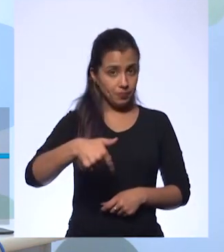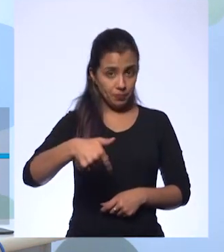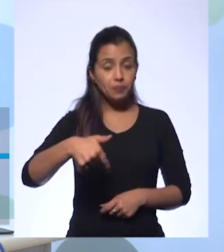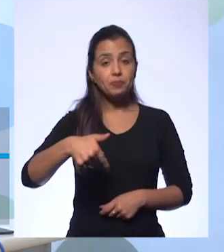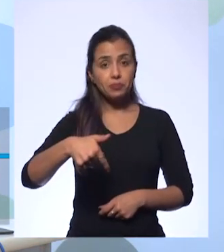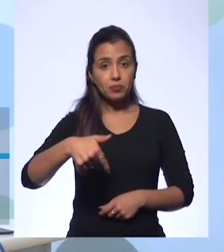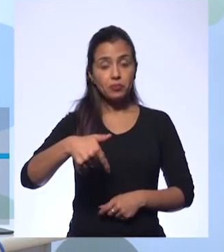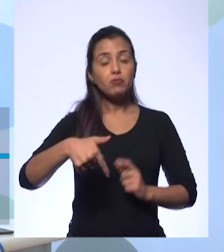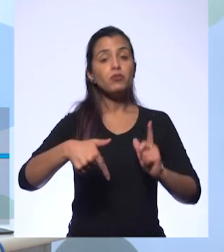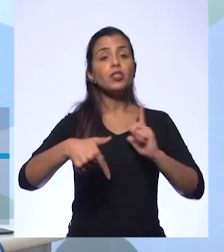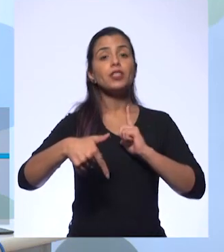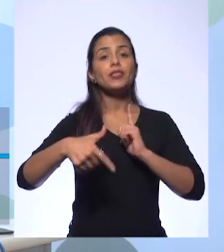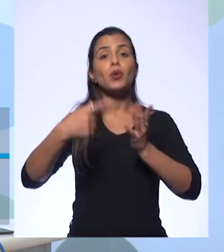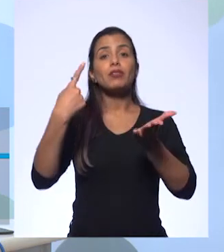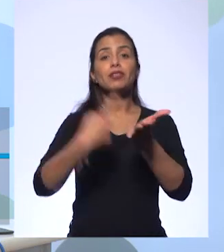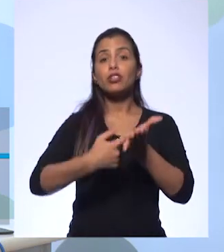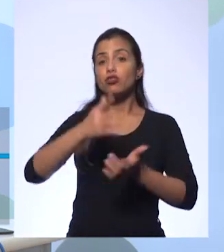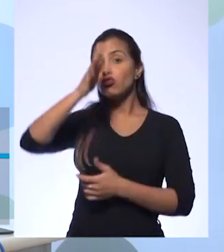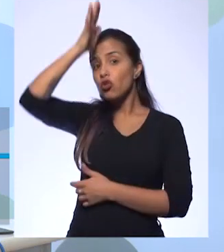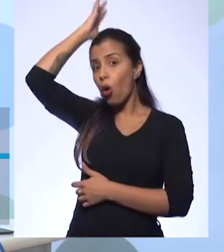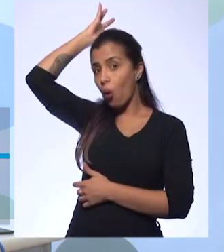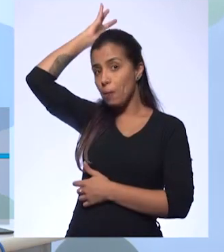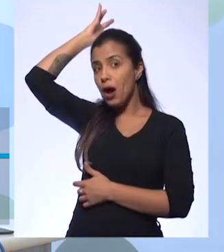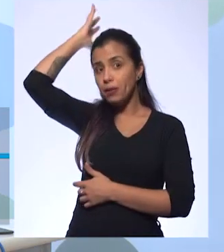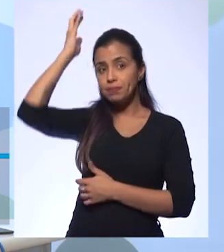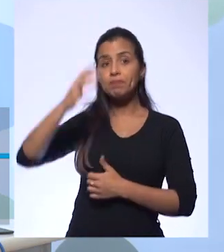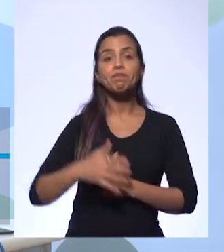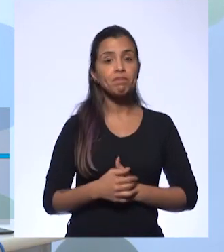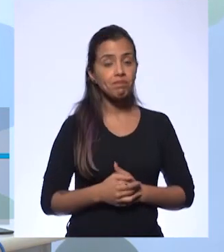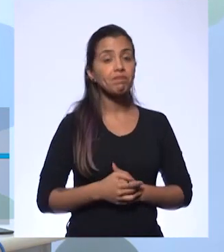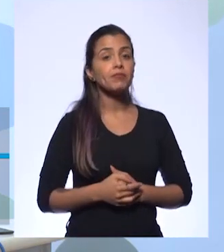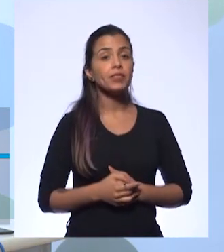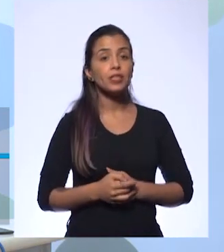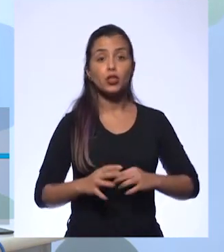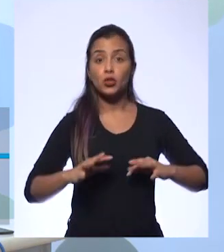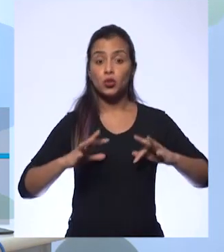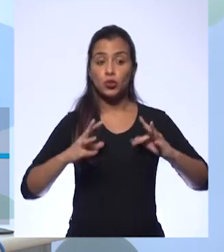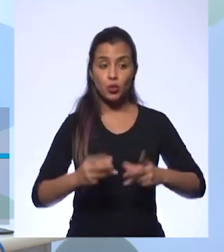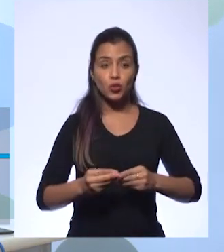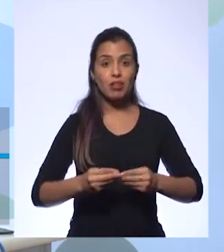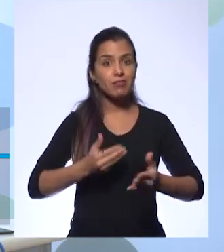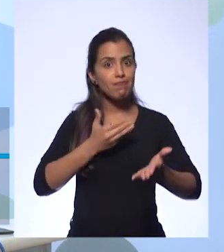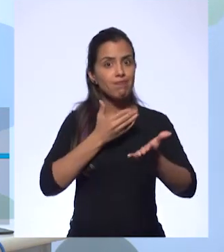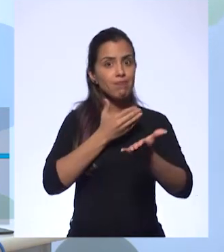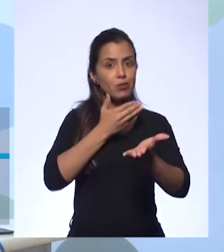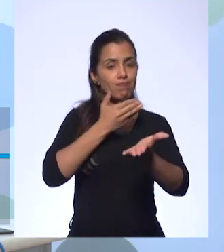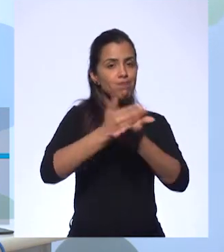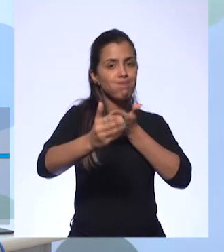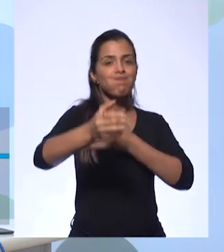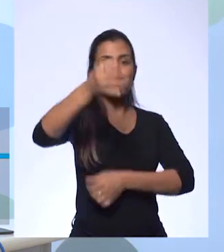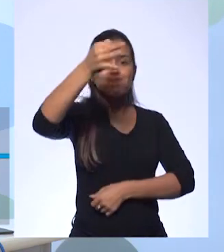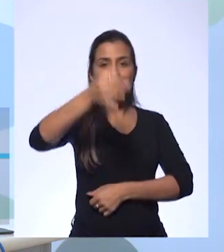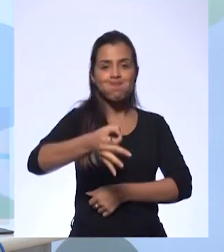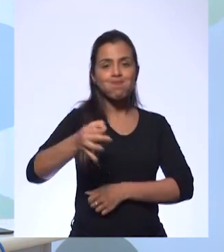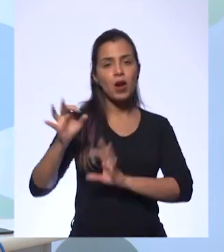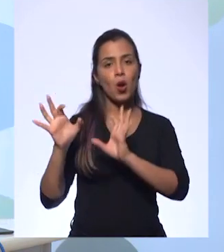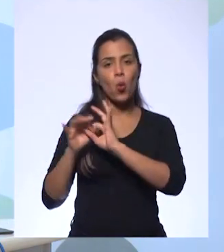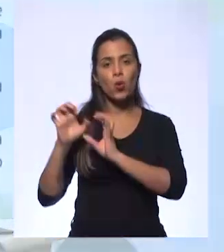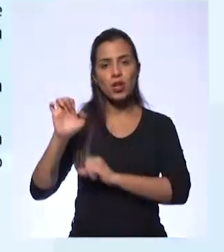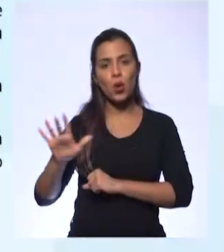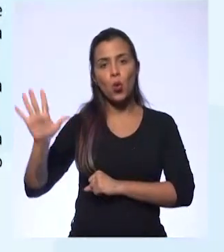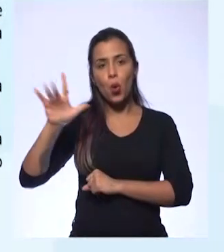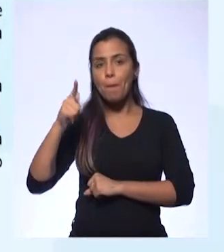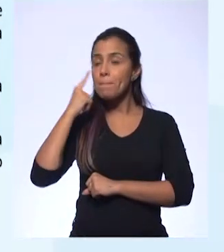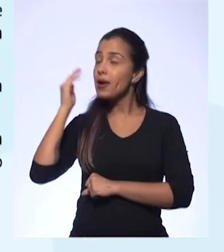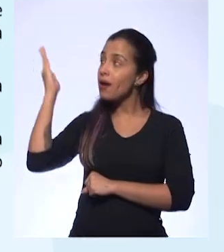temos o Tratado de Roma, né, que de todos aí é o que deu, né, o pontapé inicial para a União Europeia. Então, vamos ver aí o Tratado de Roma